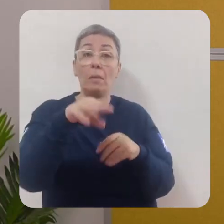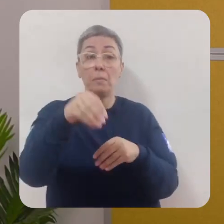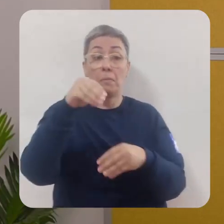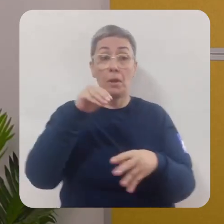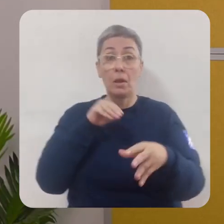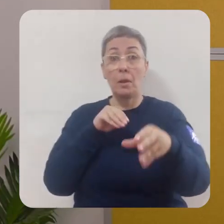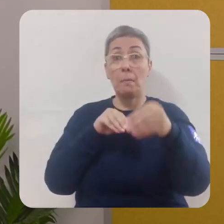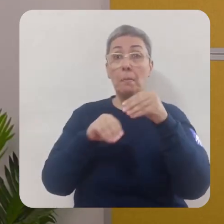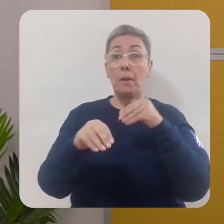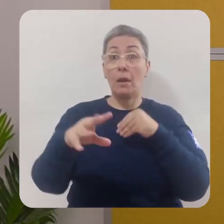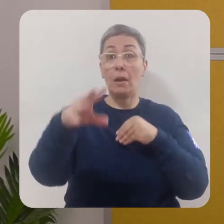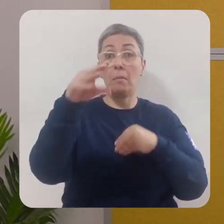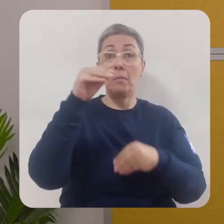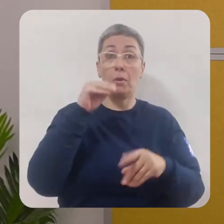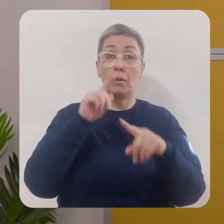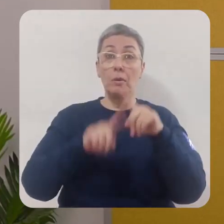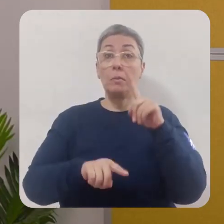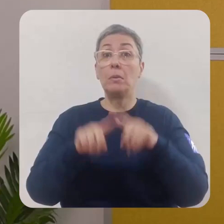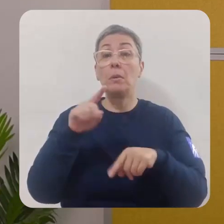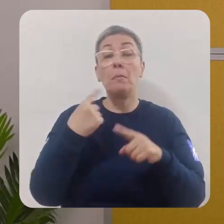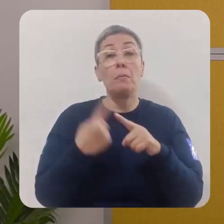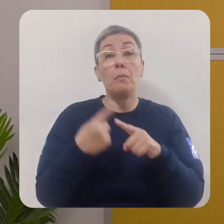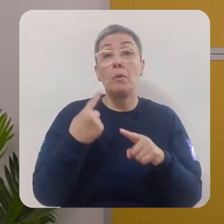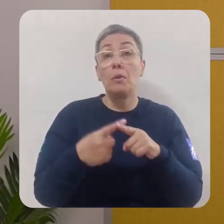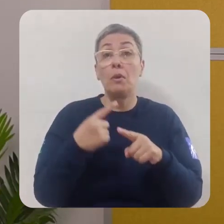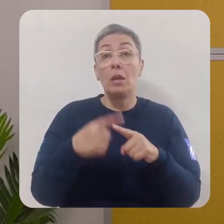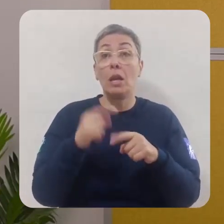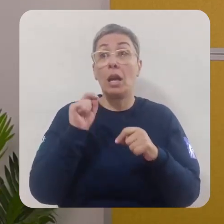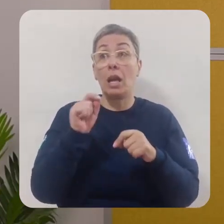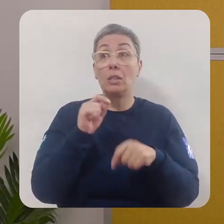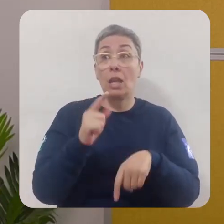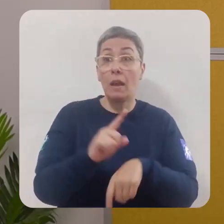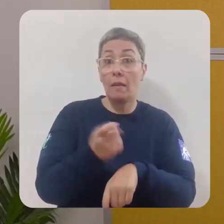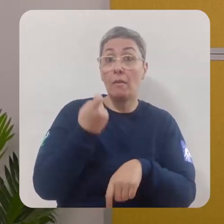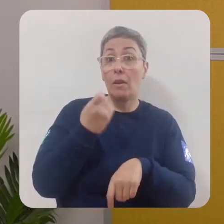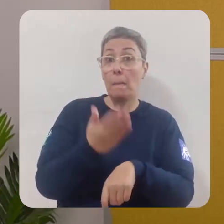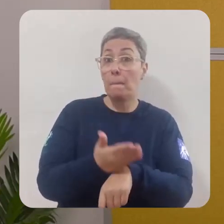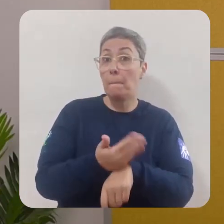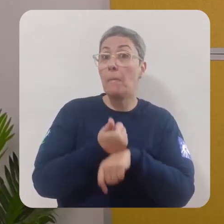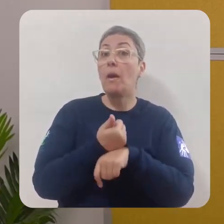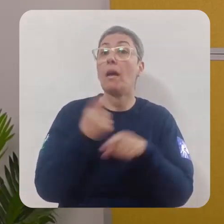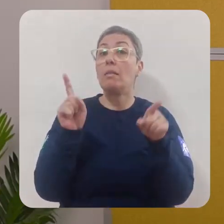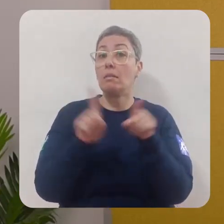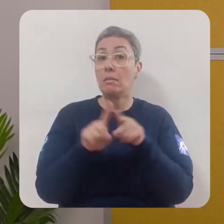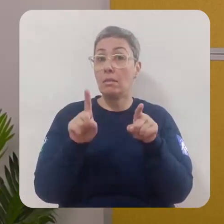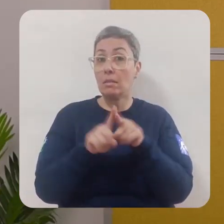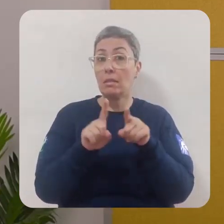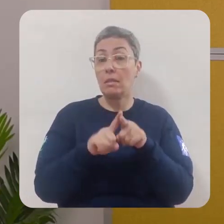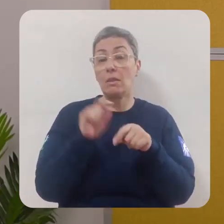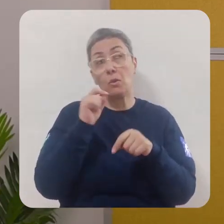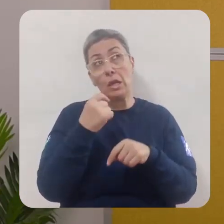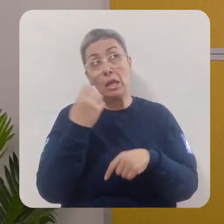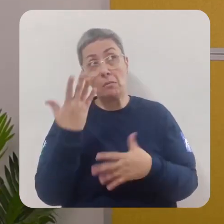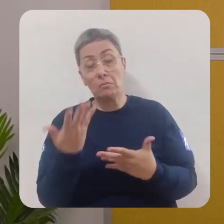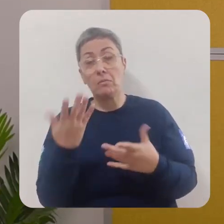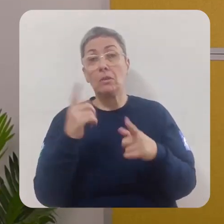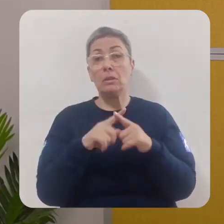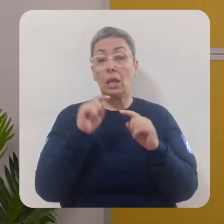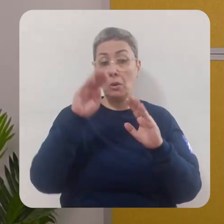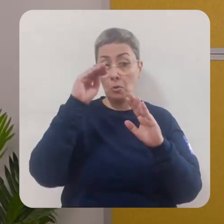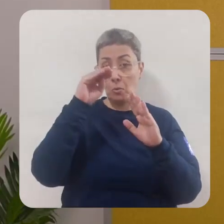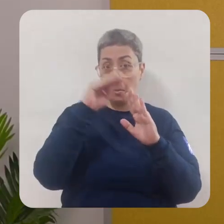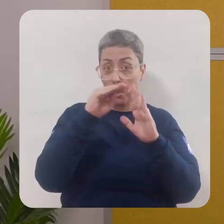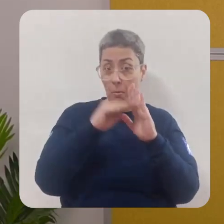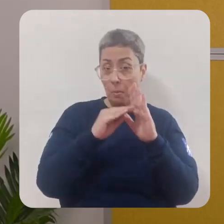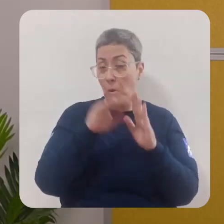vamos retirando esses materiais. Por quê? A previsibilidade é isso também. Então, bom, eu tenho